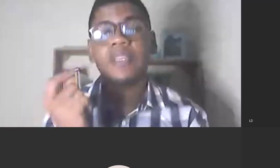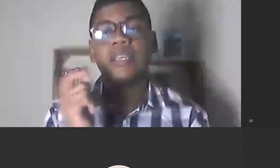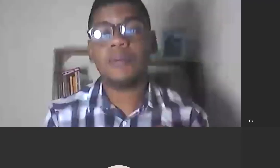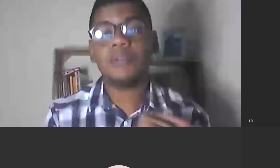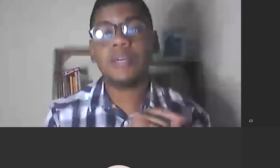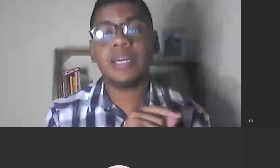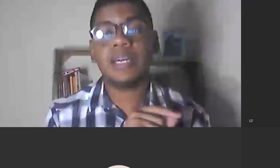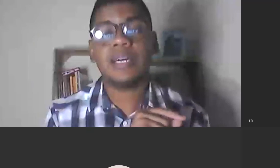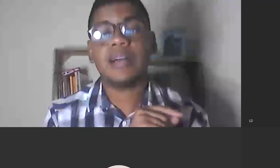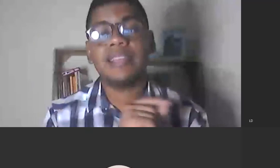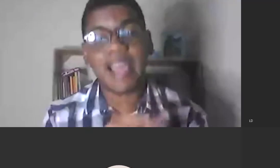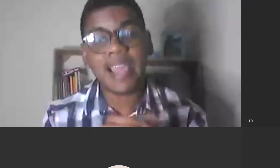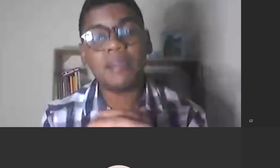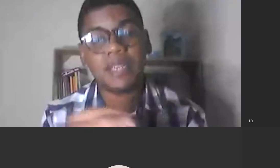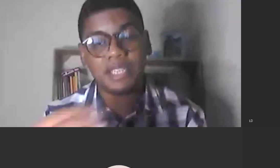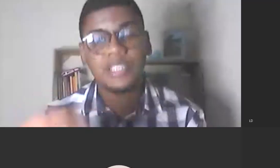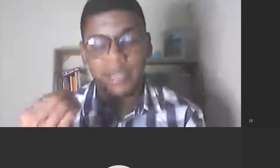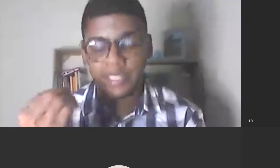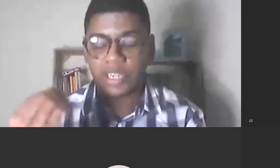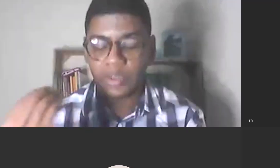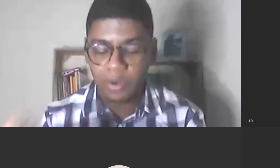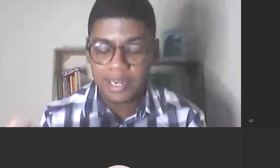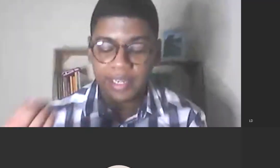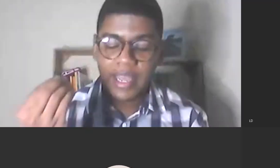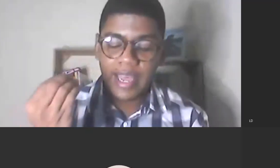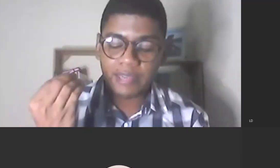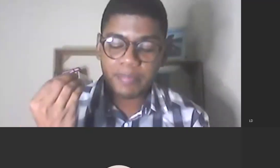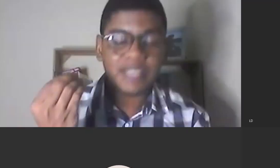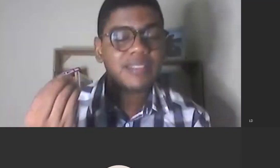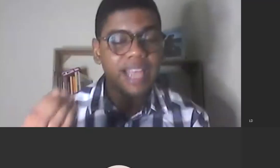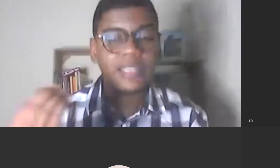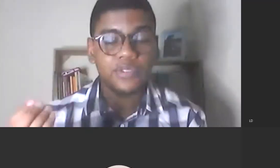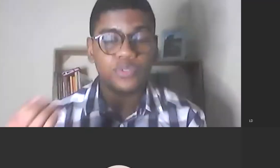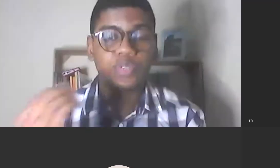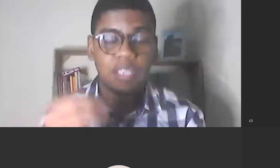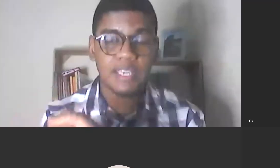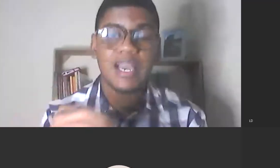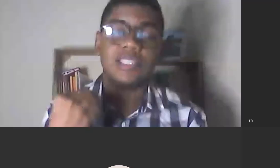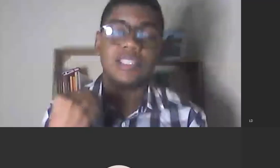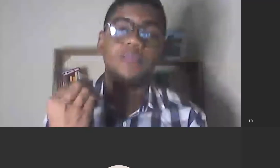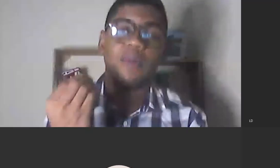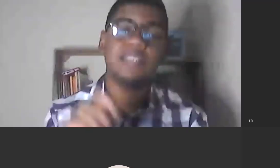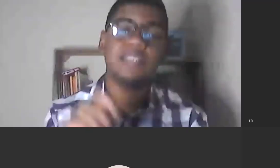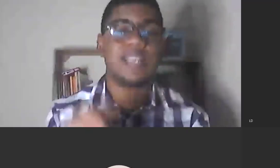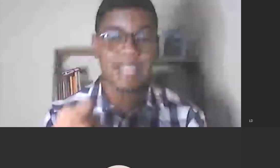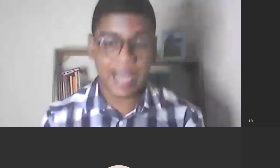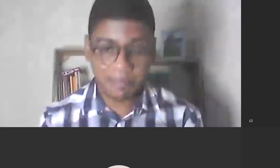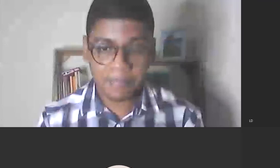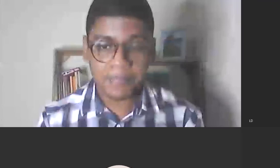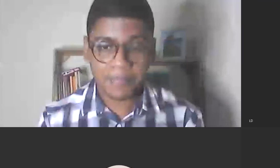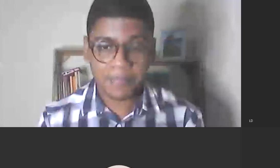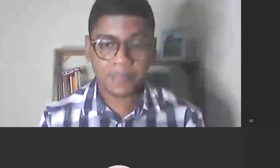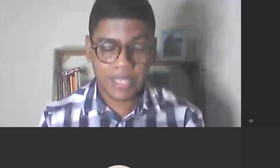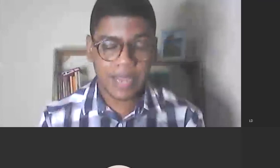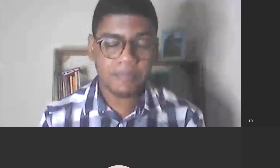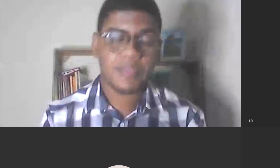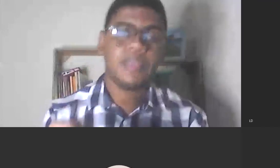dizendo. Então, a ideia para a gente, a partir de agora, é pensar nisso, que a gente pode